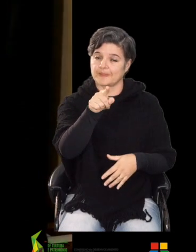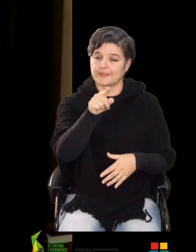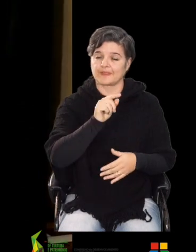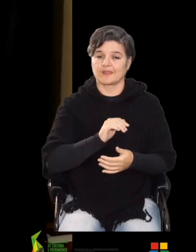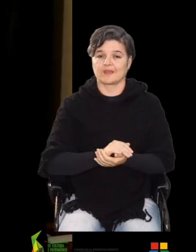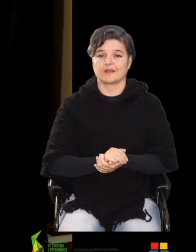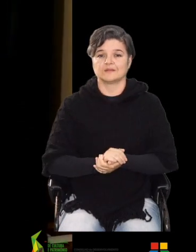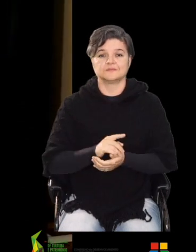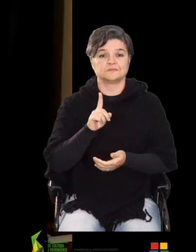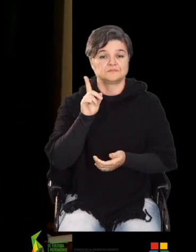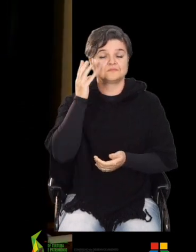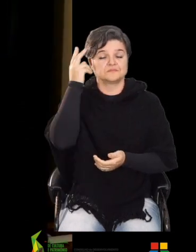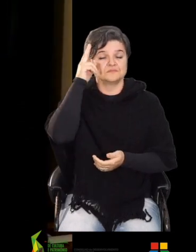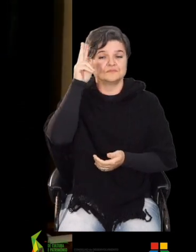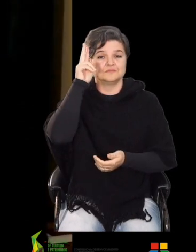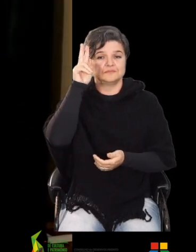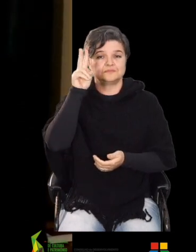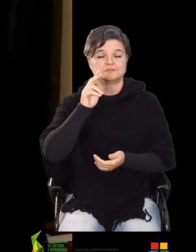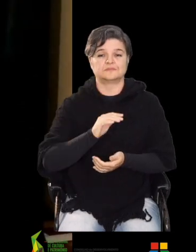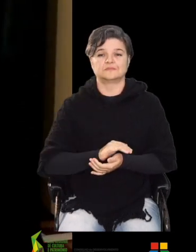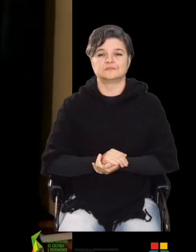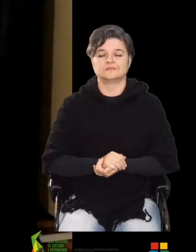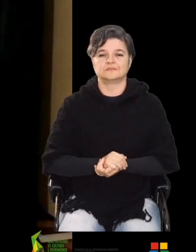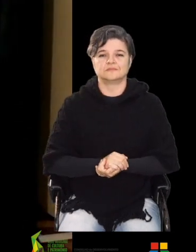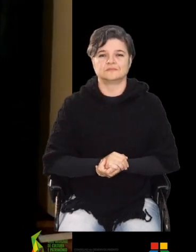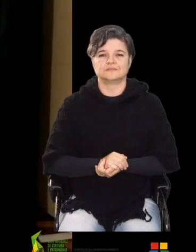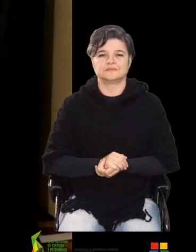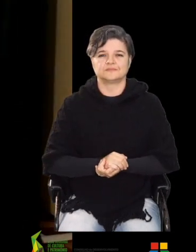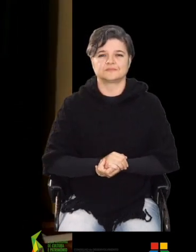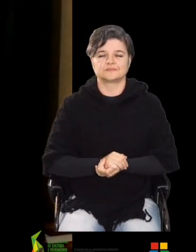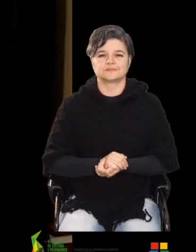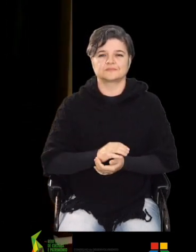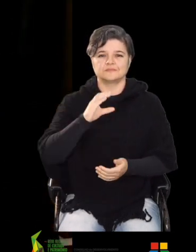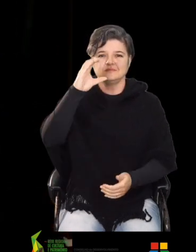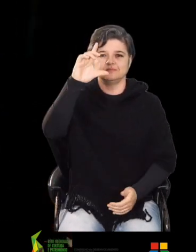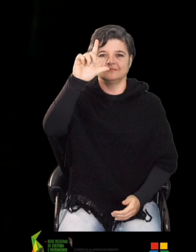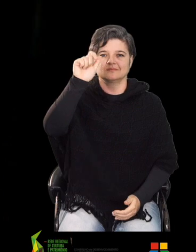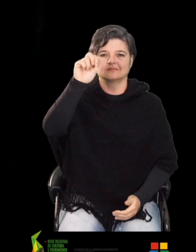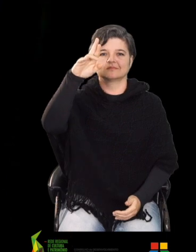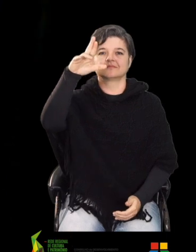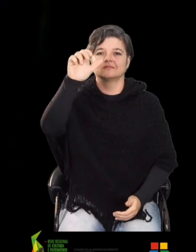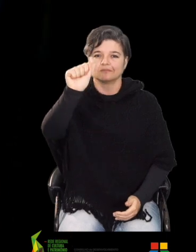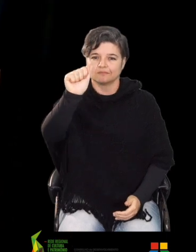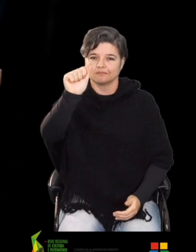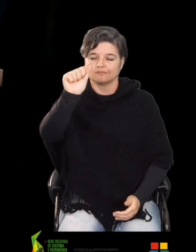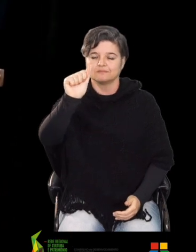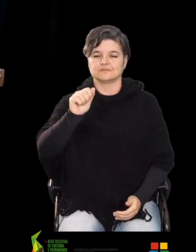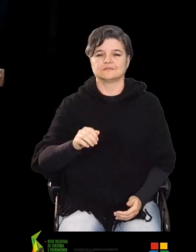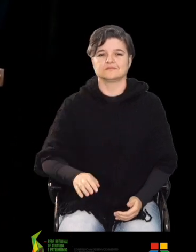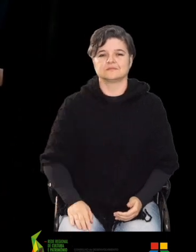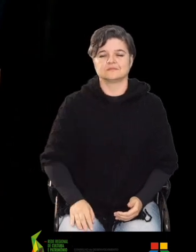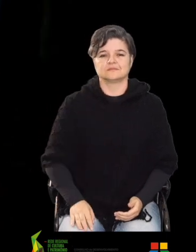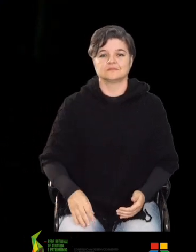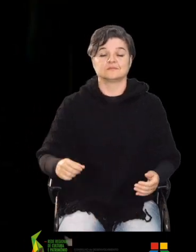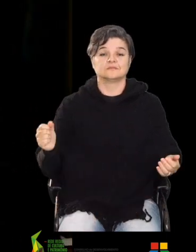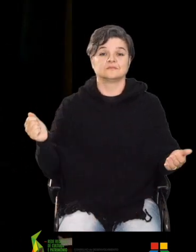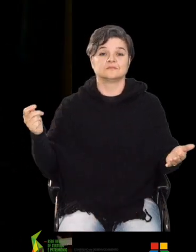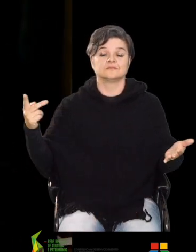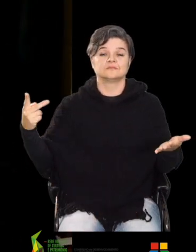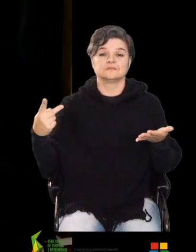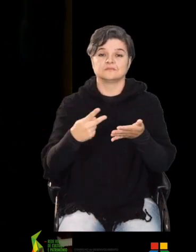história que agora eu vou contar uma história de clara o que aconteceu